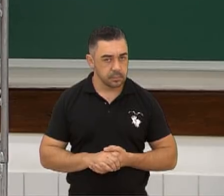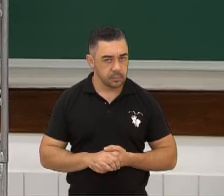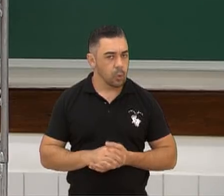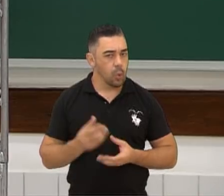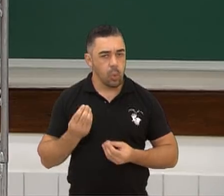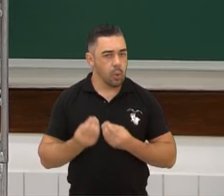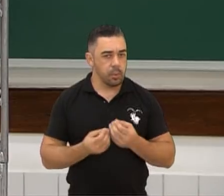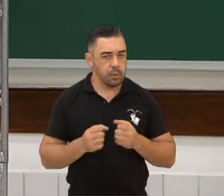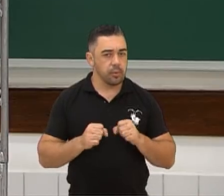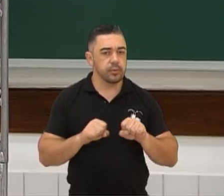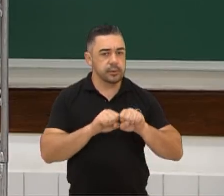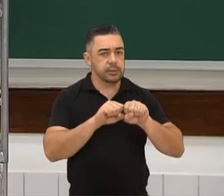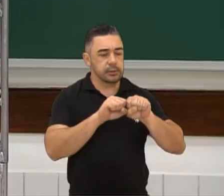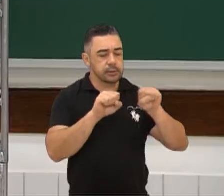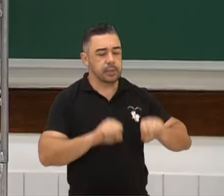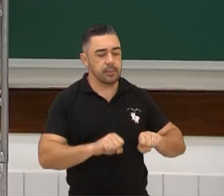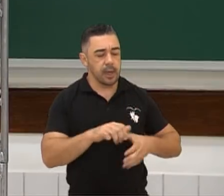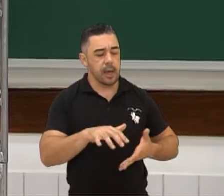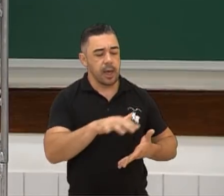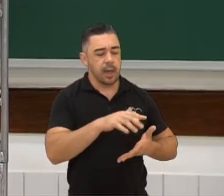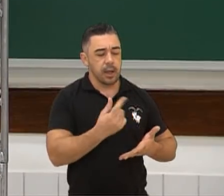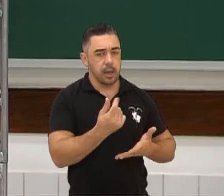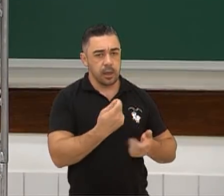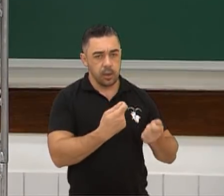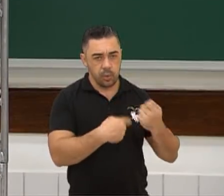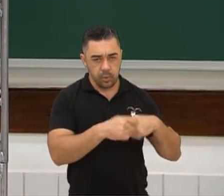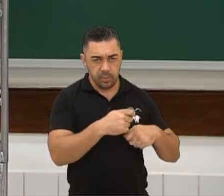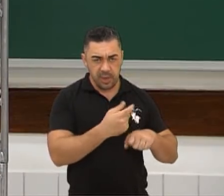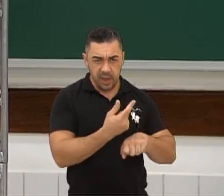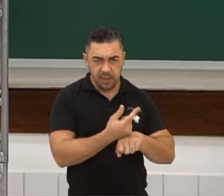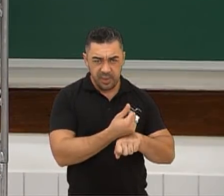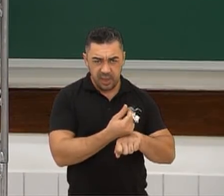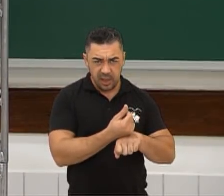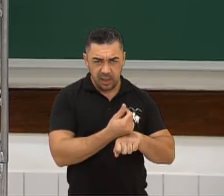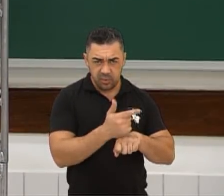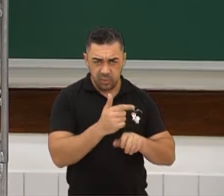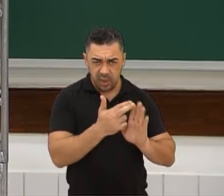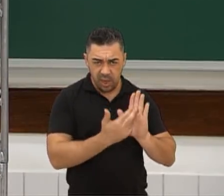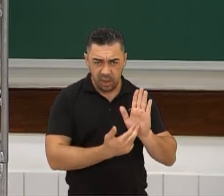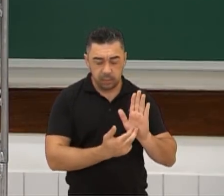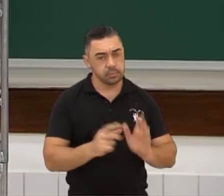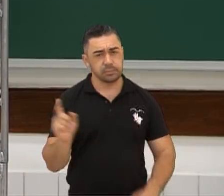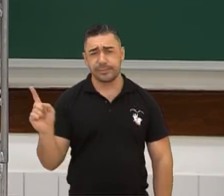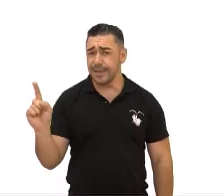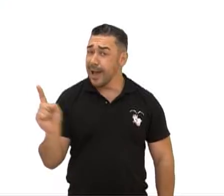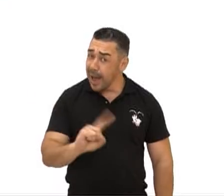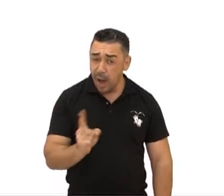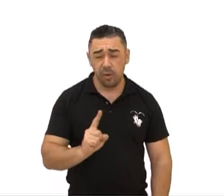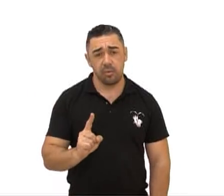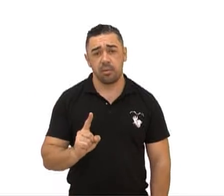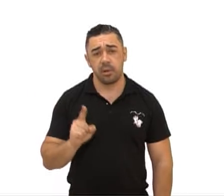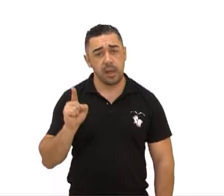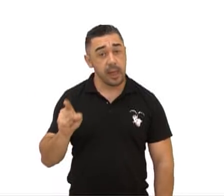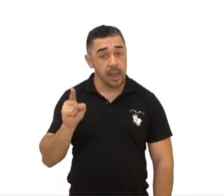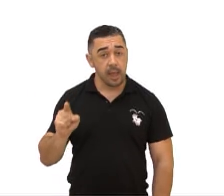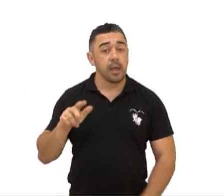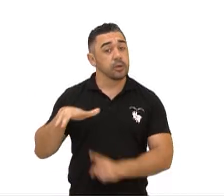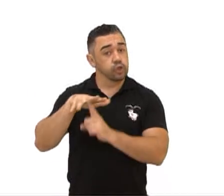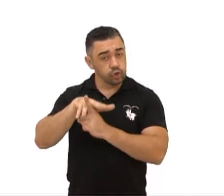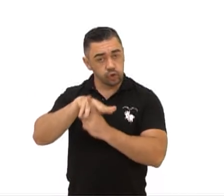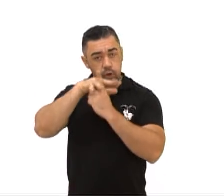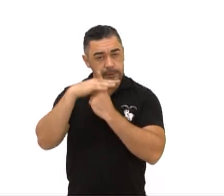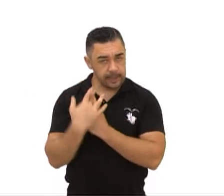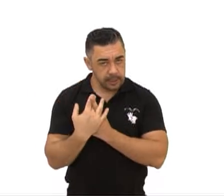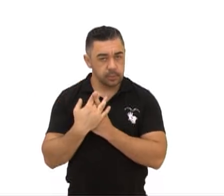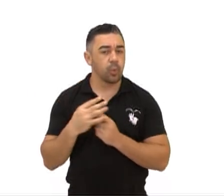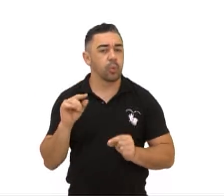Sistema econômico da União Soviética. Capitalismo? Sem regras? Não, criança, você sabe, baseado aí no socialismo,